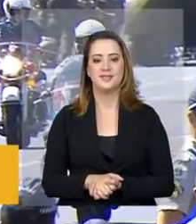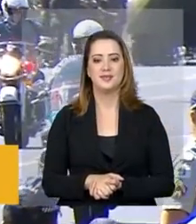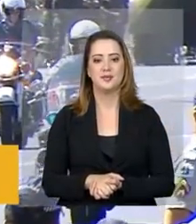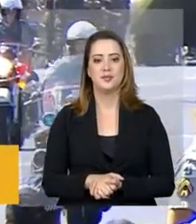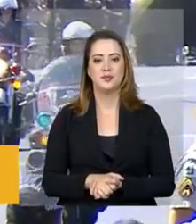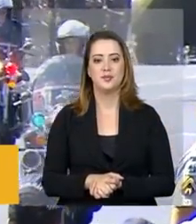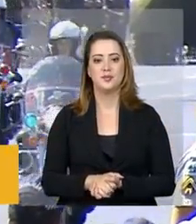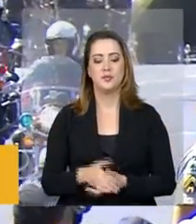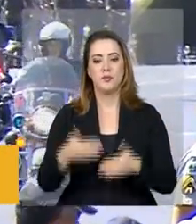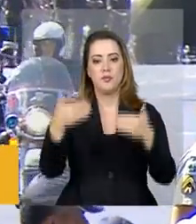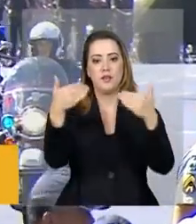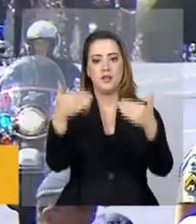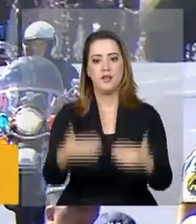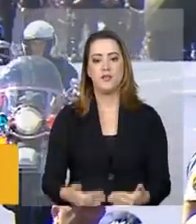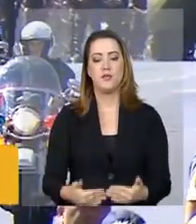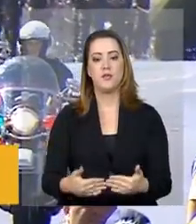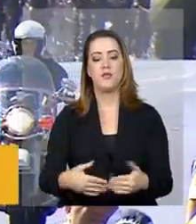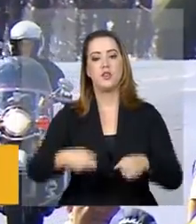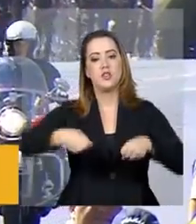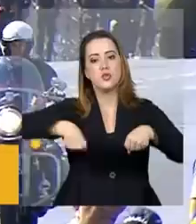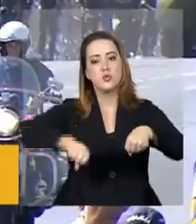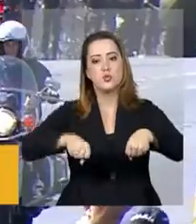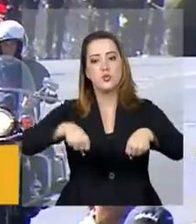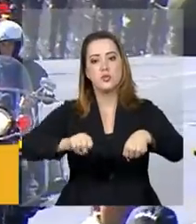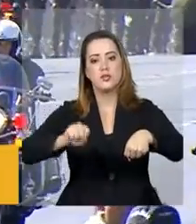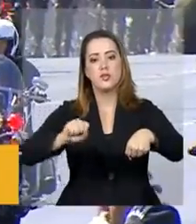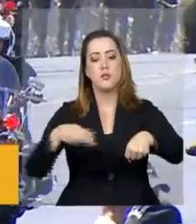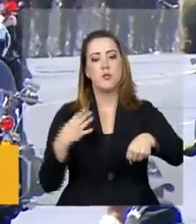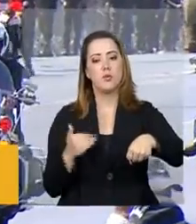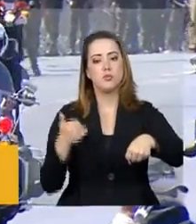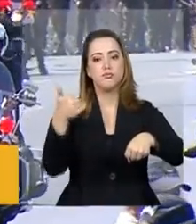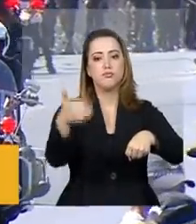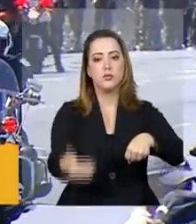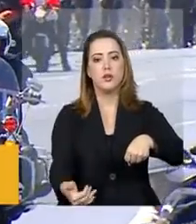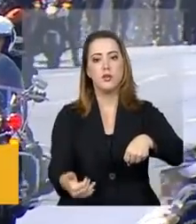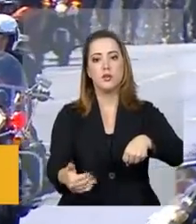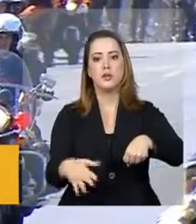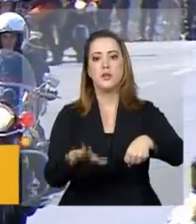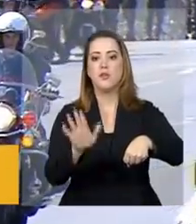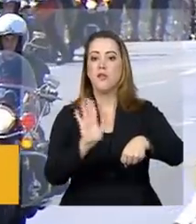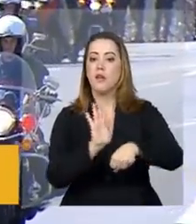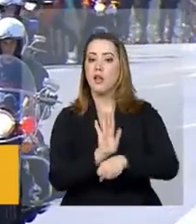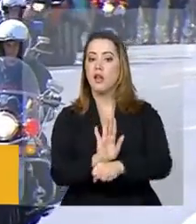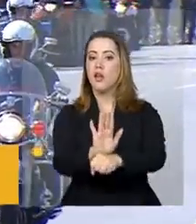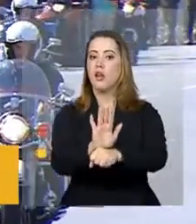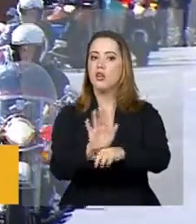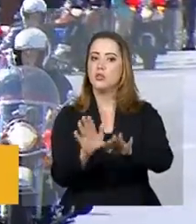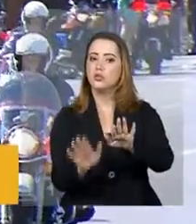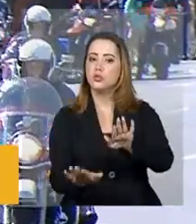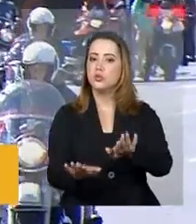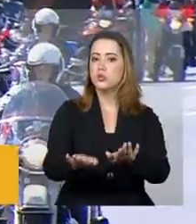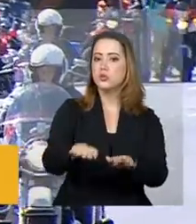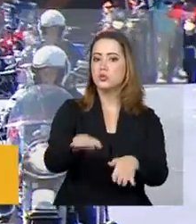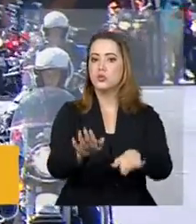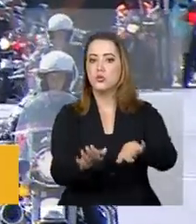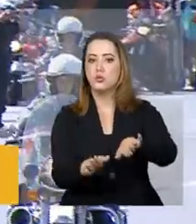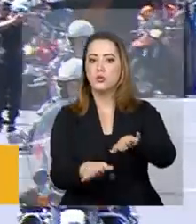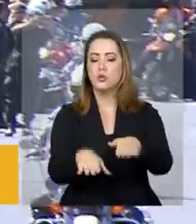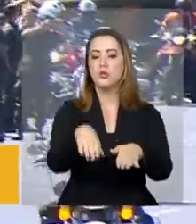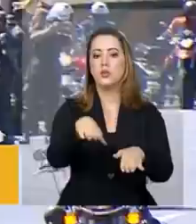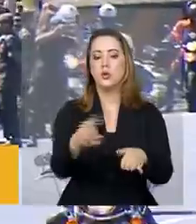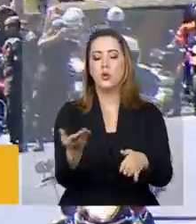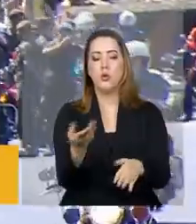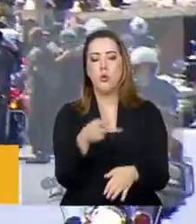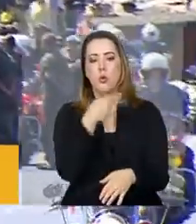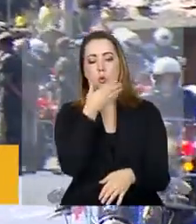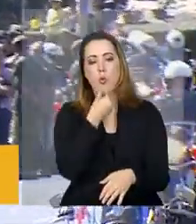À frente da moto, vai além do piloto, vai um outro para o equilíbrio, né? Esses homens bases, a função principal deles